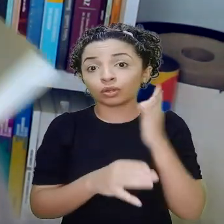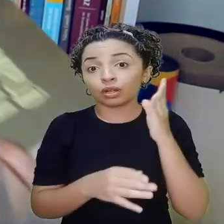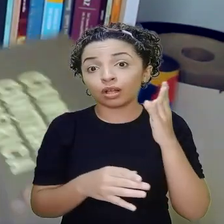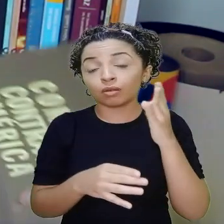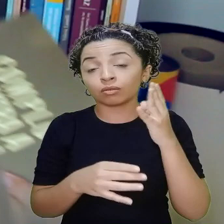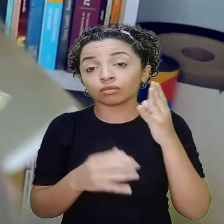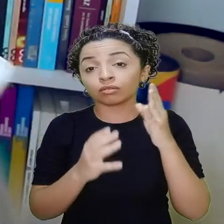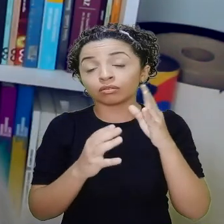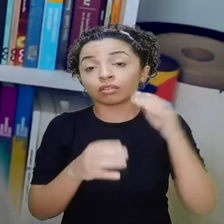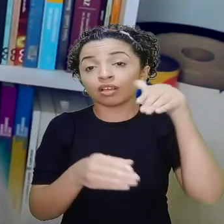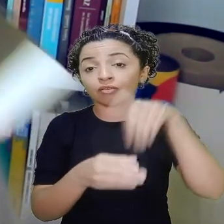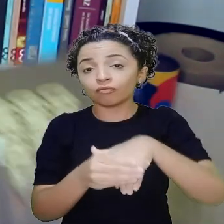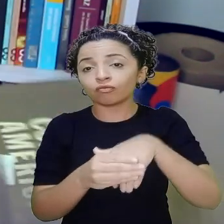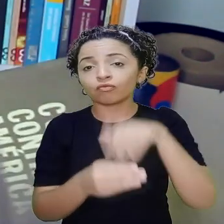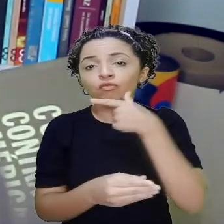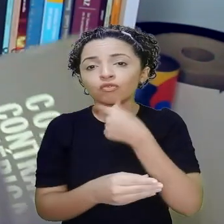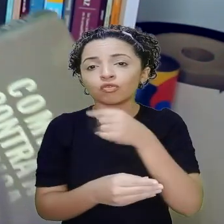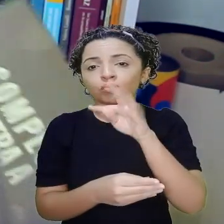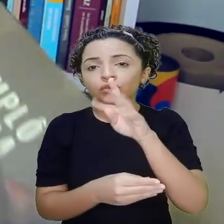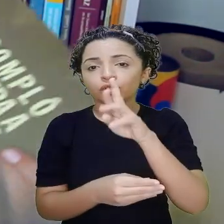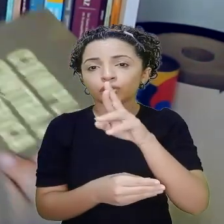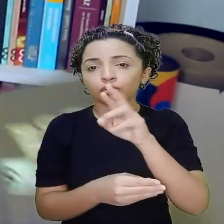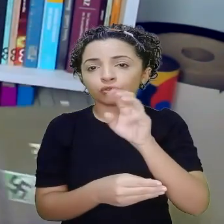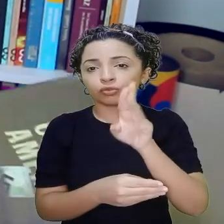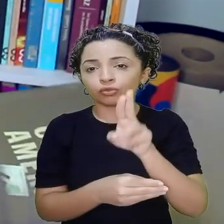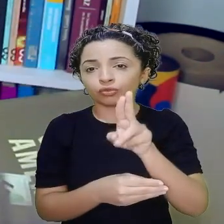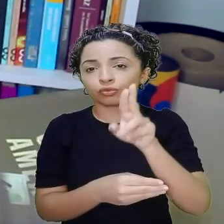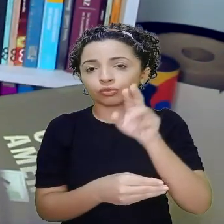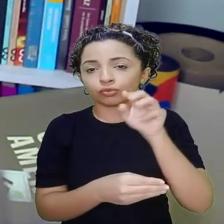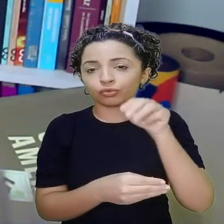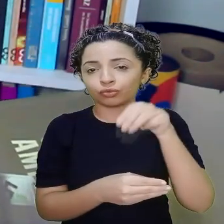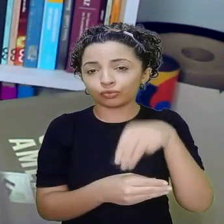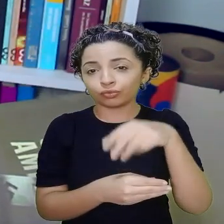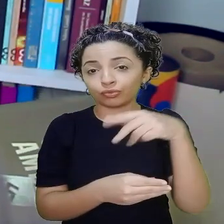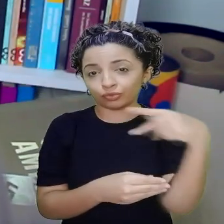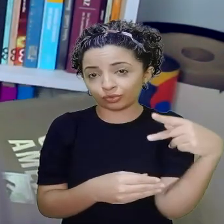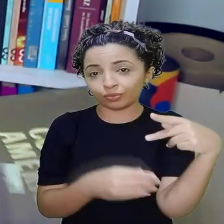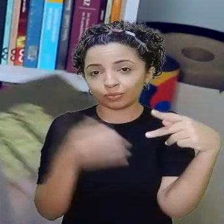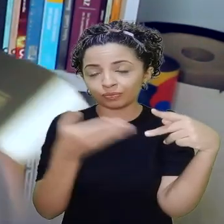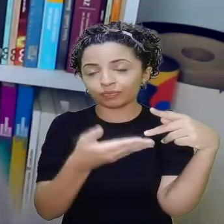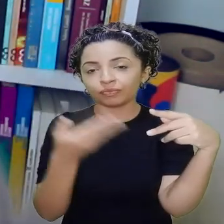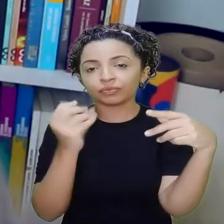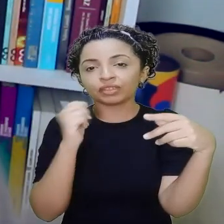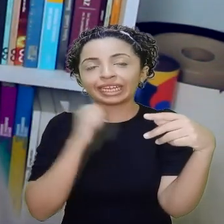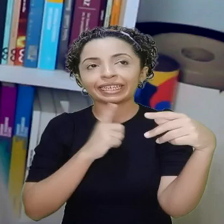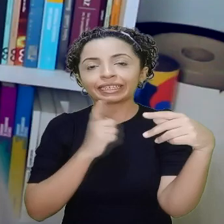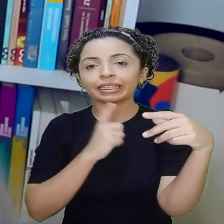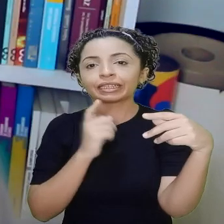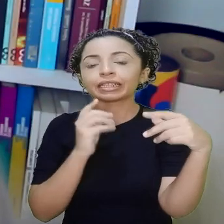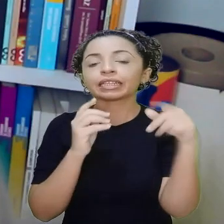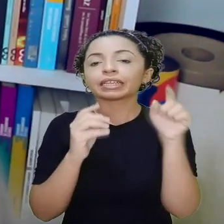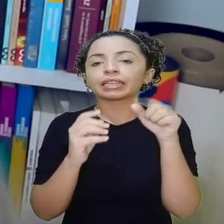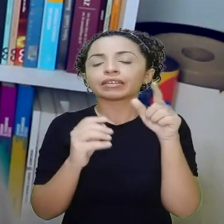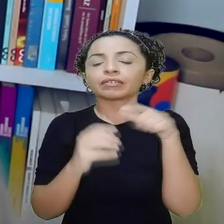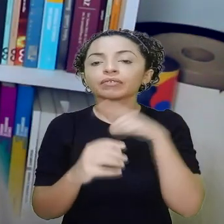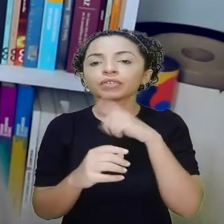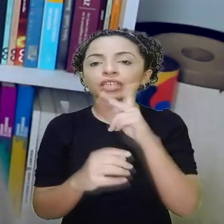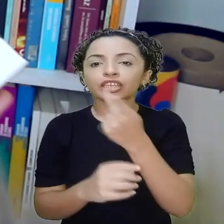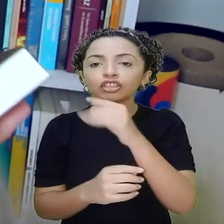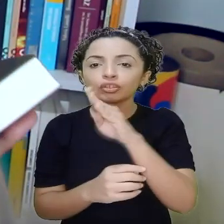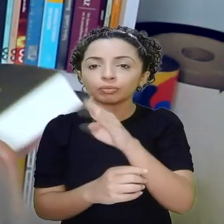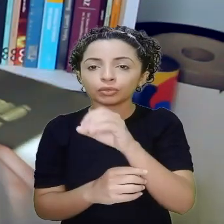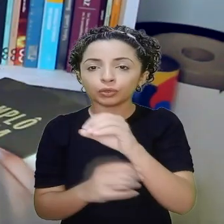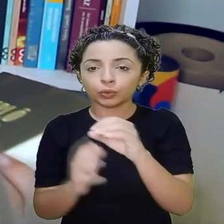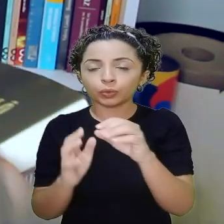Tem muitos aspectos que esse livro voltou à tona, muito por conta da eleição do Donald Trump em 2016. Teve a série ano passado na